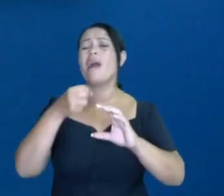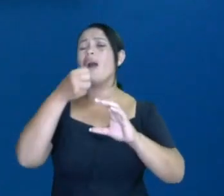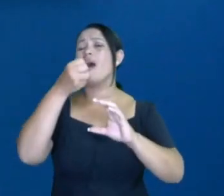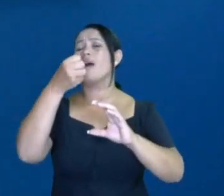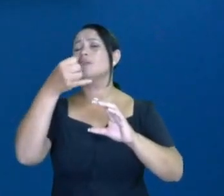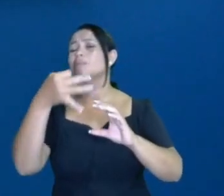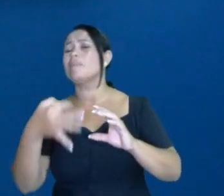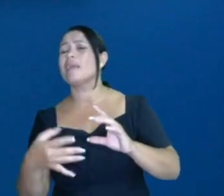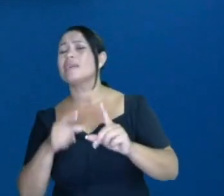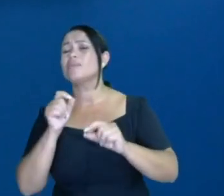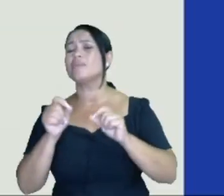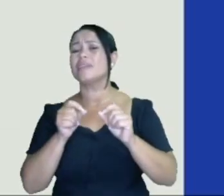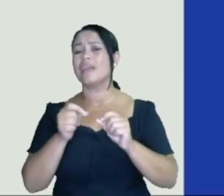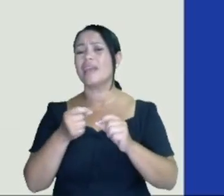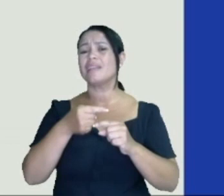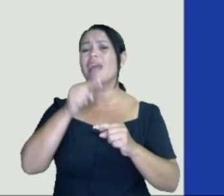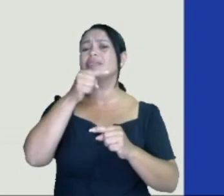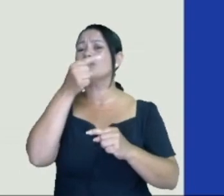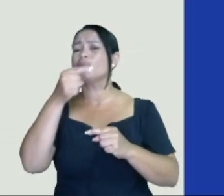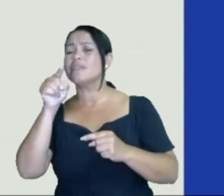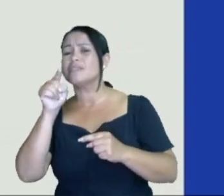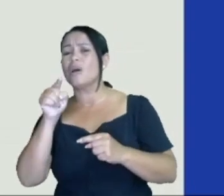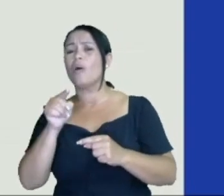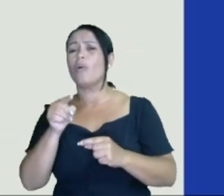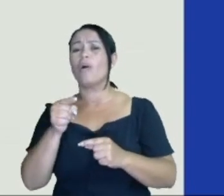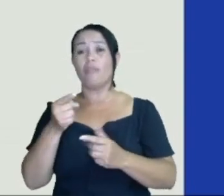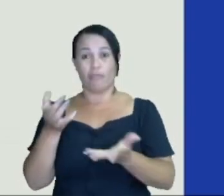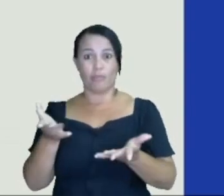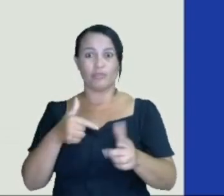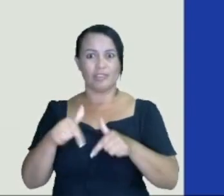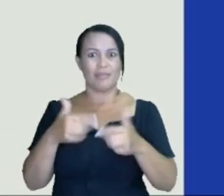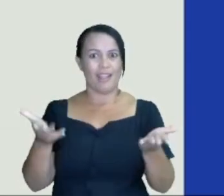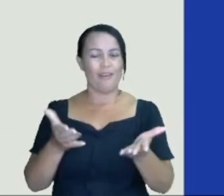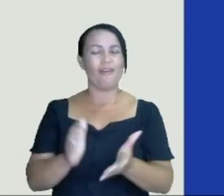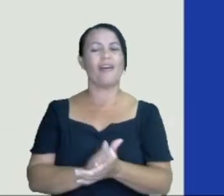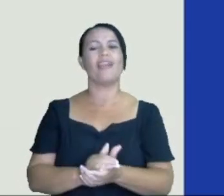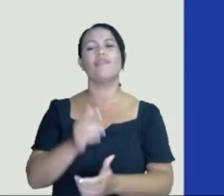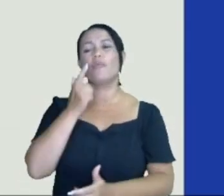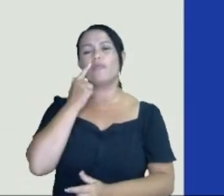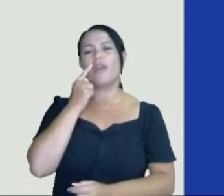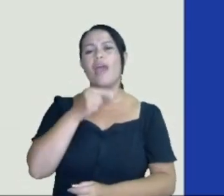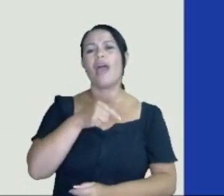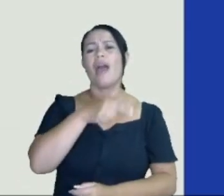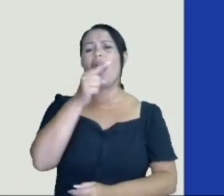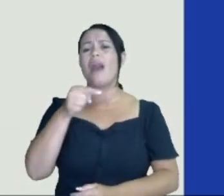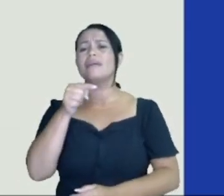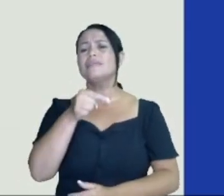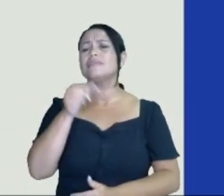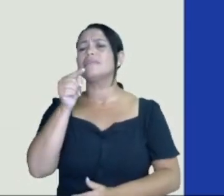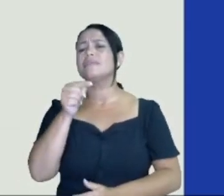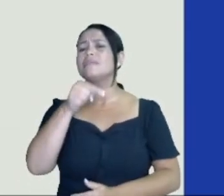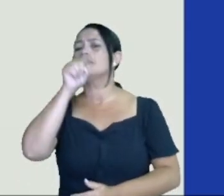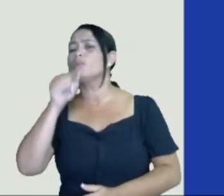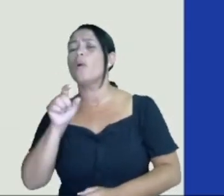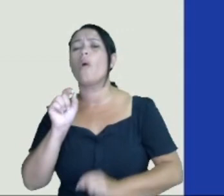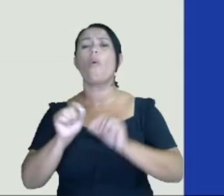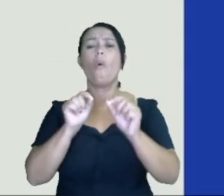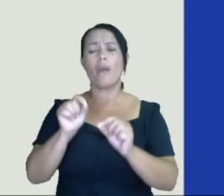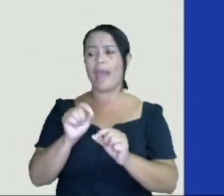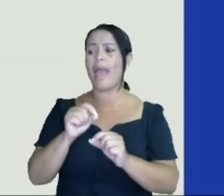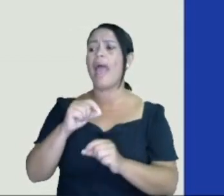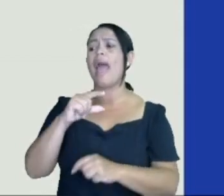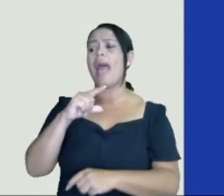definição de acentuação gráfica? Vamos lá trabalhar ela? A acentuação gráfica, ela consiste